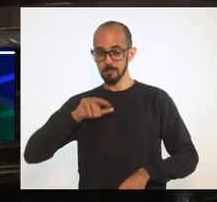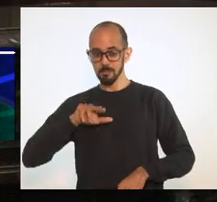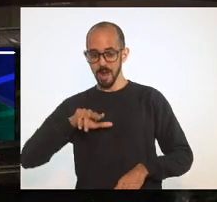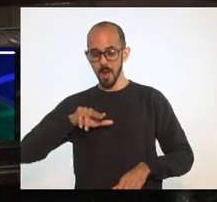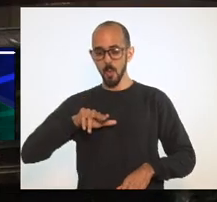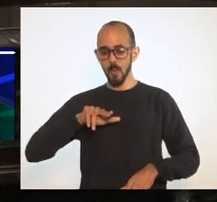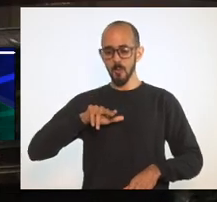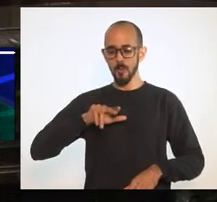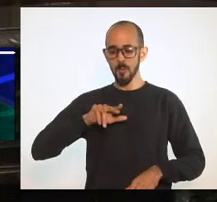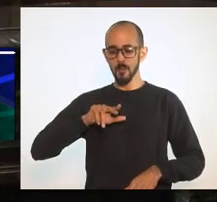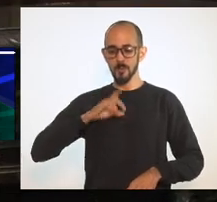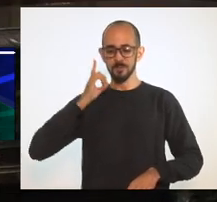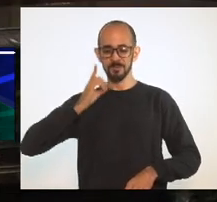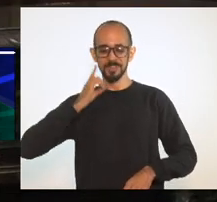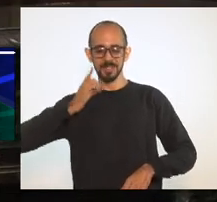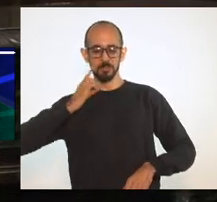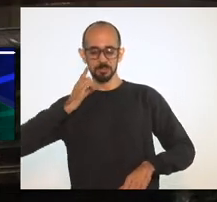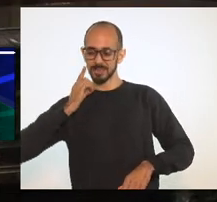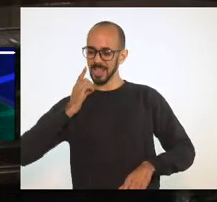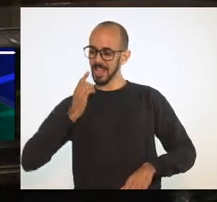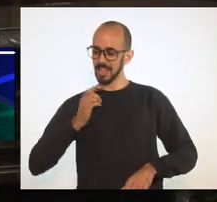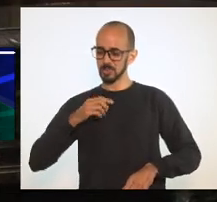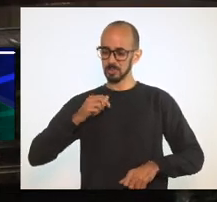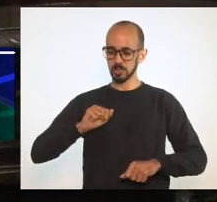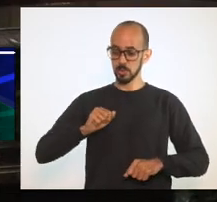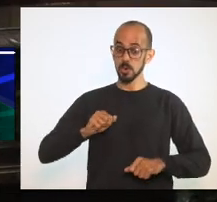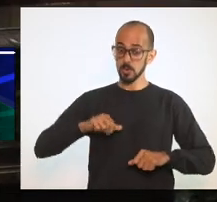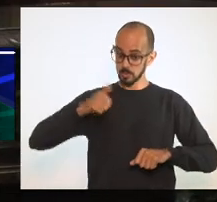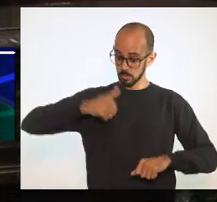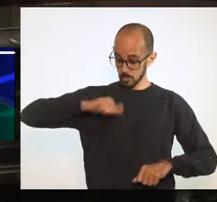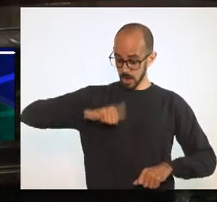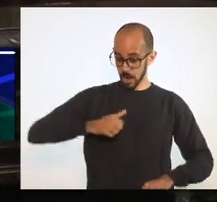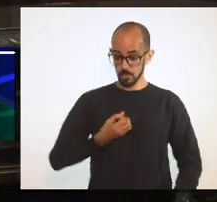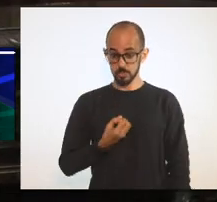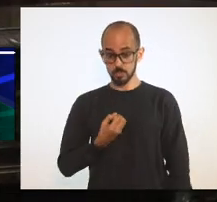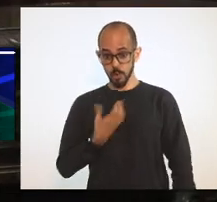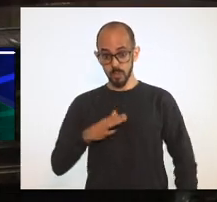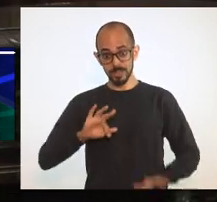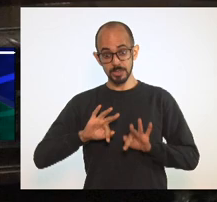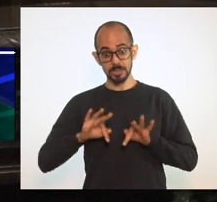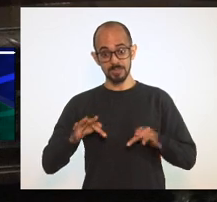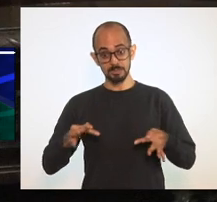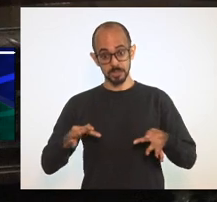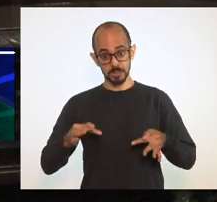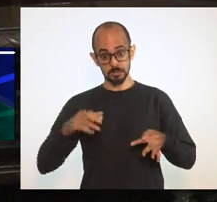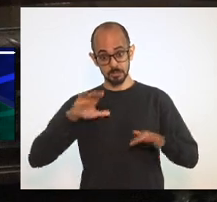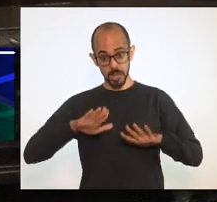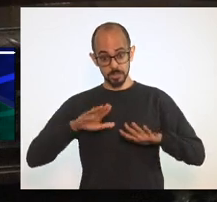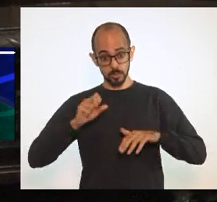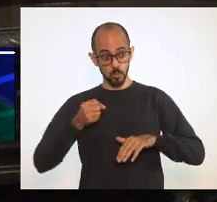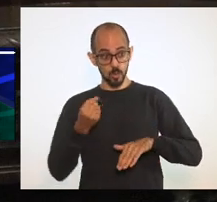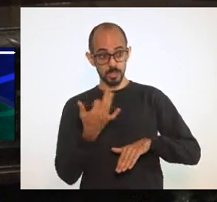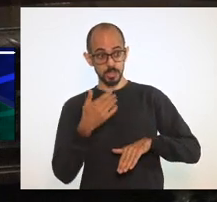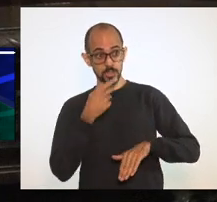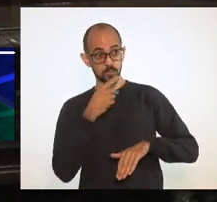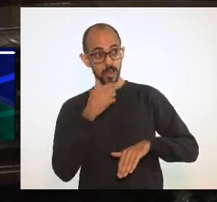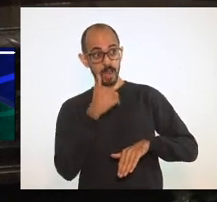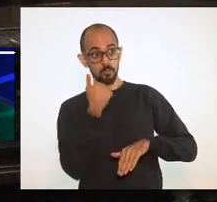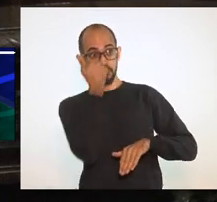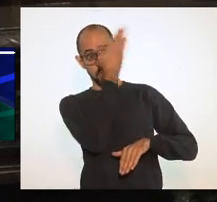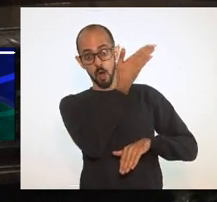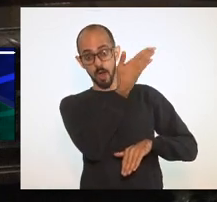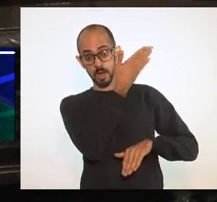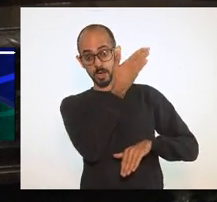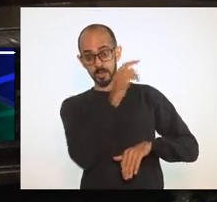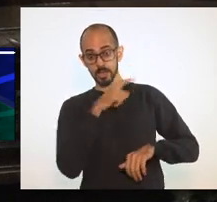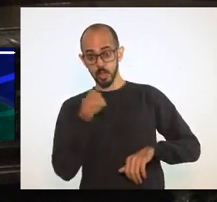parlamentar de altíssimo gabarito, para nós é muito simples tê-lo perto. Mas quando a gente diz lá fora que o Bebeto é nosso companheiro,